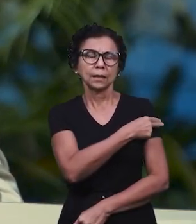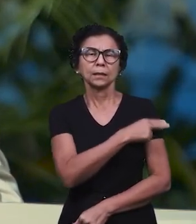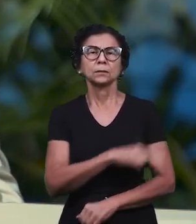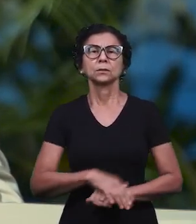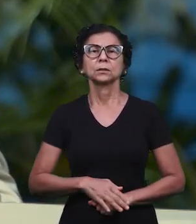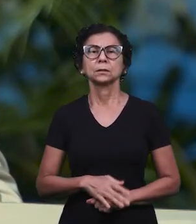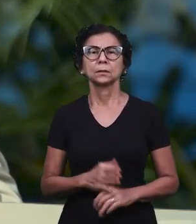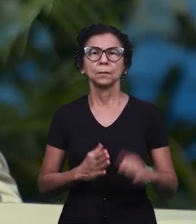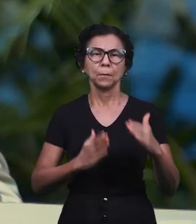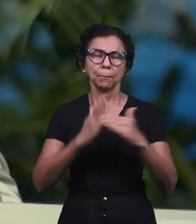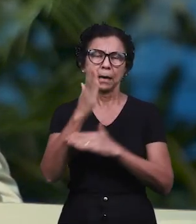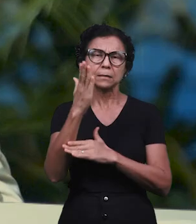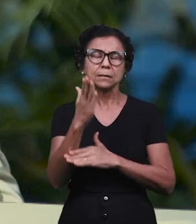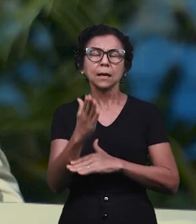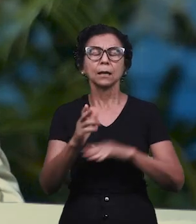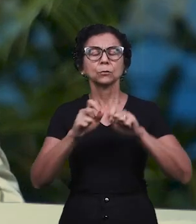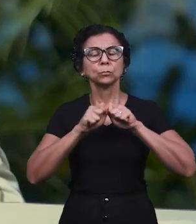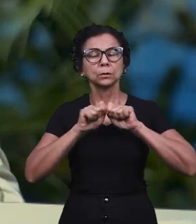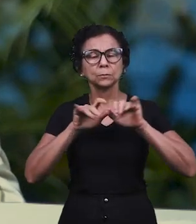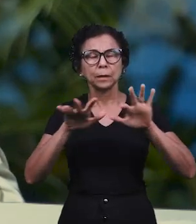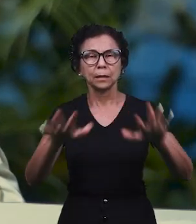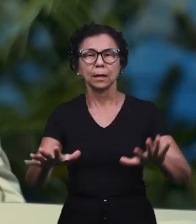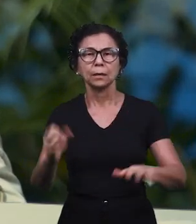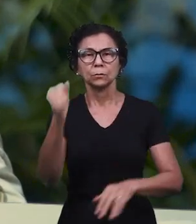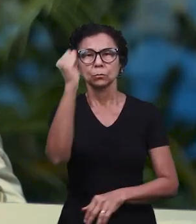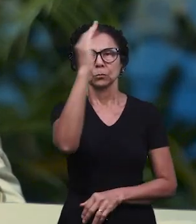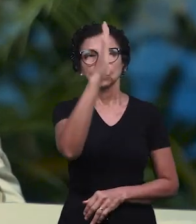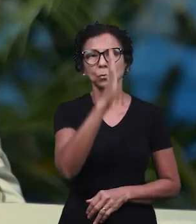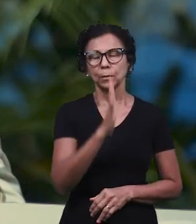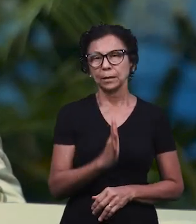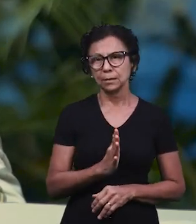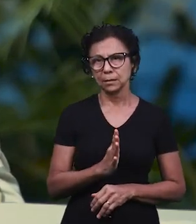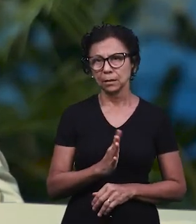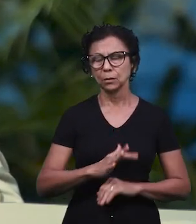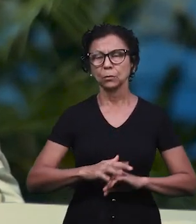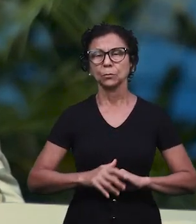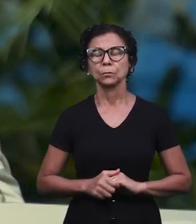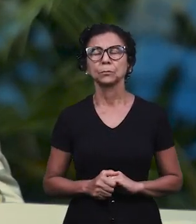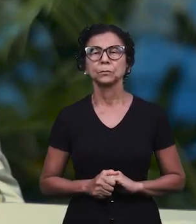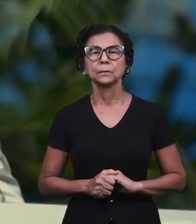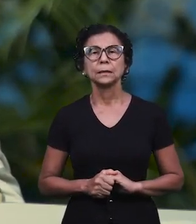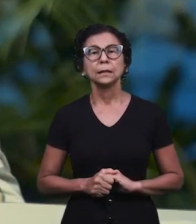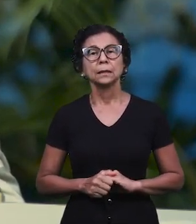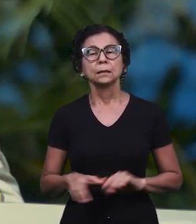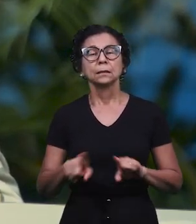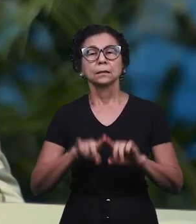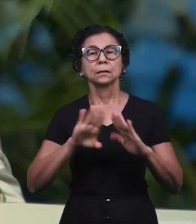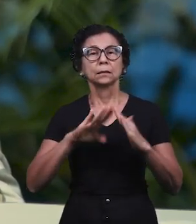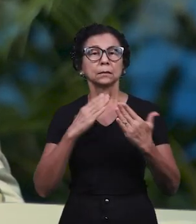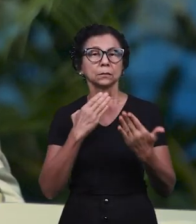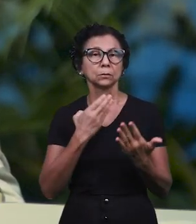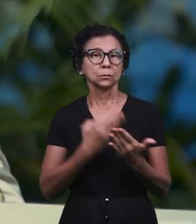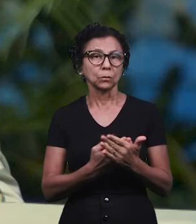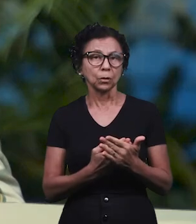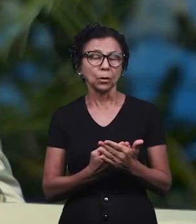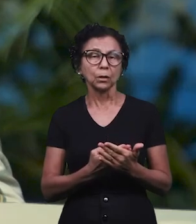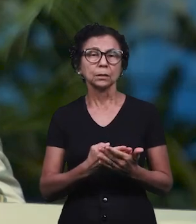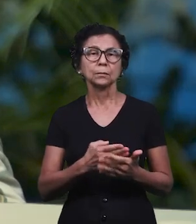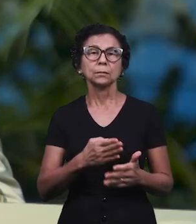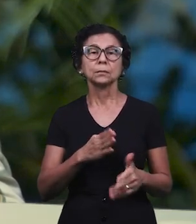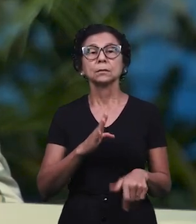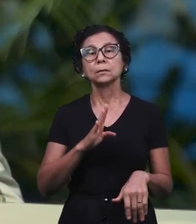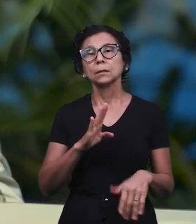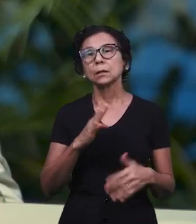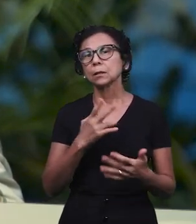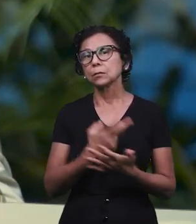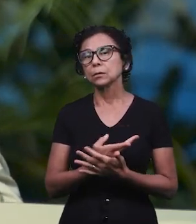espalhados pelo território nacional. Na academia existe um momento onde o cadete